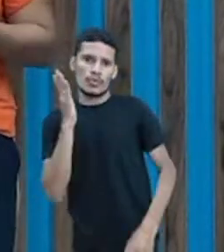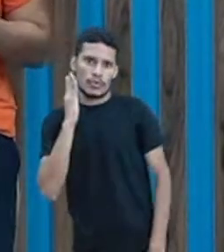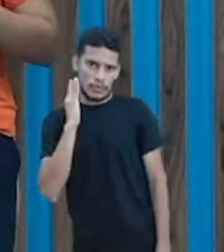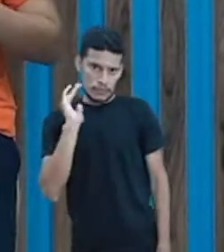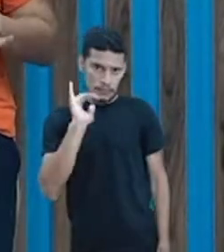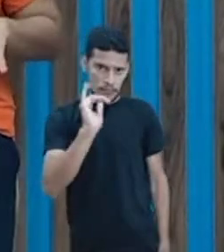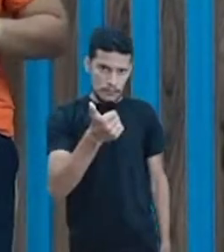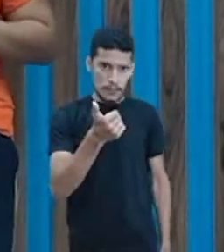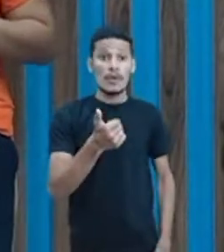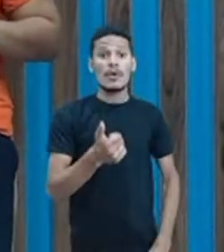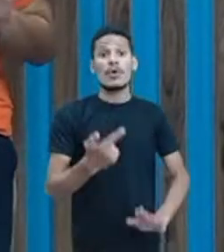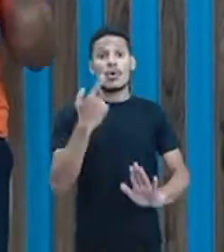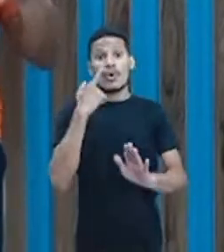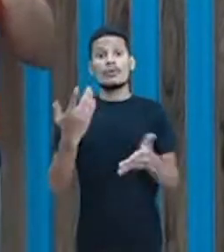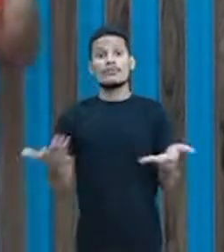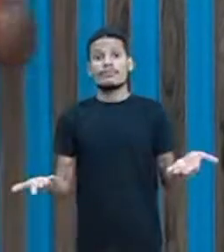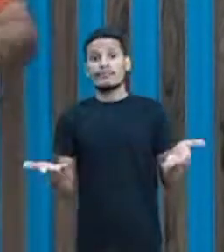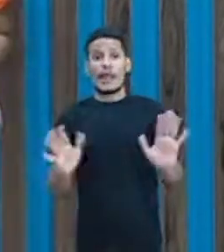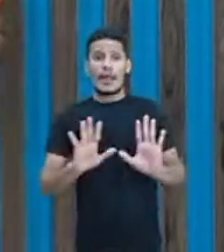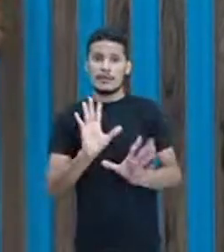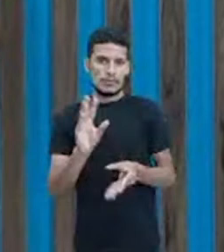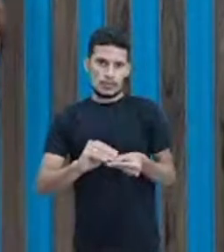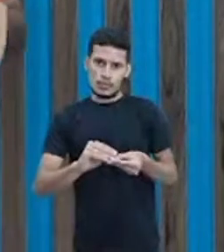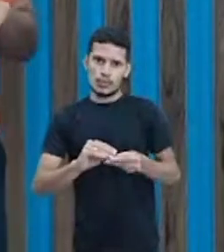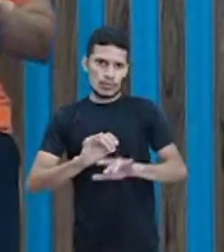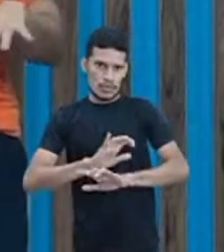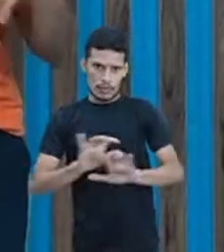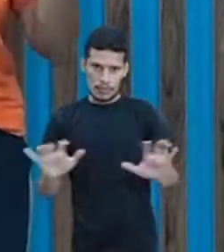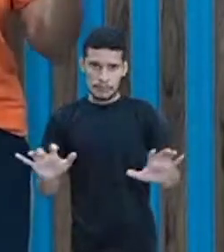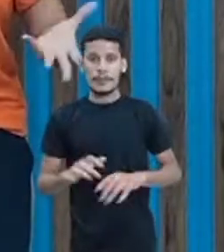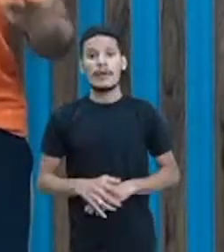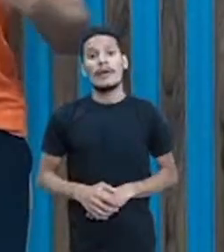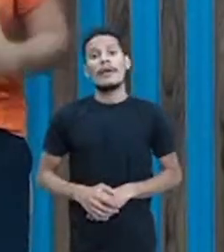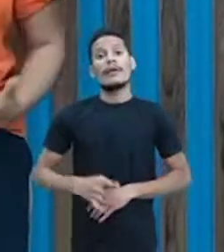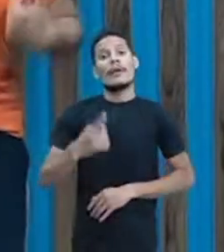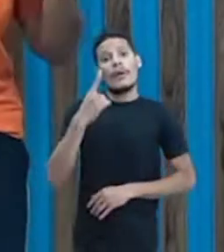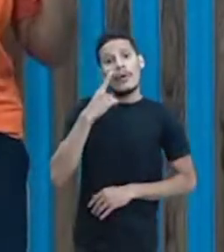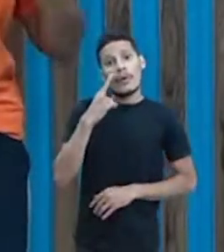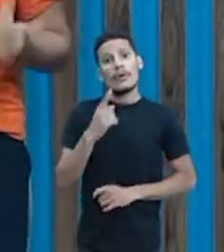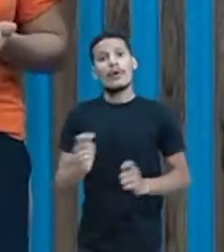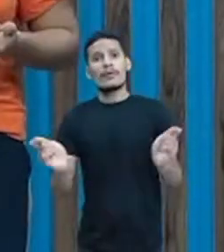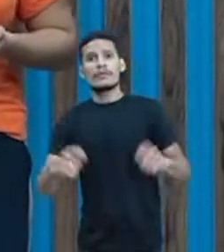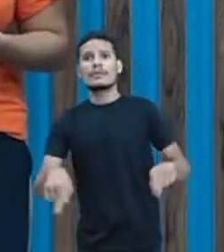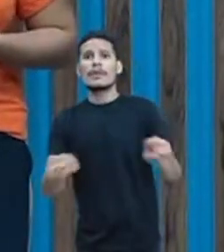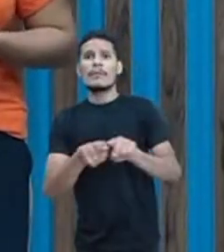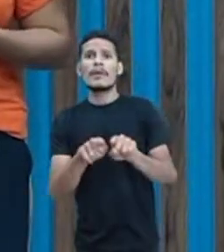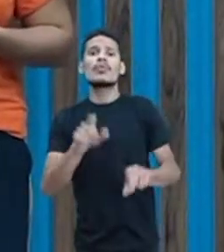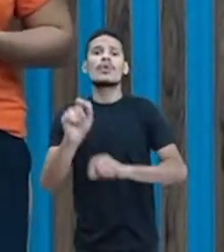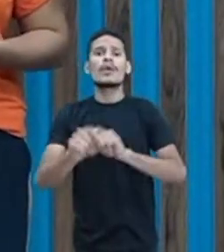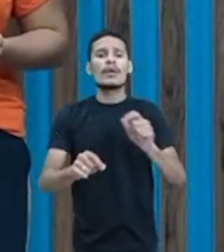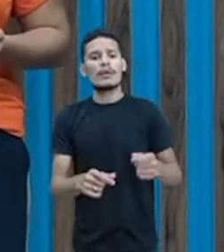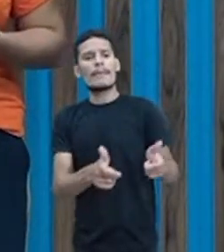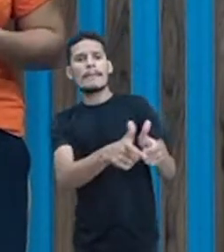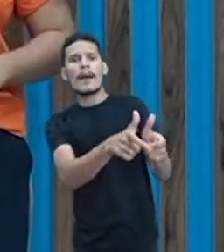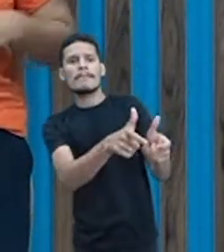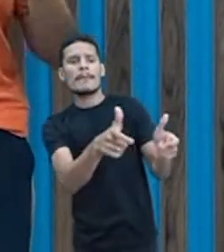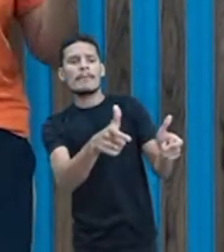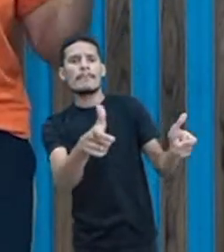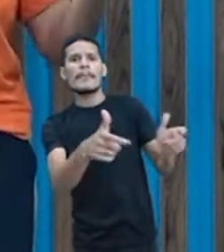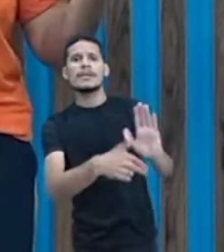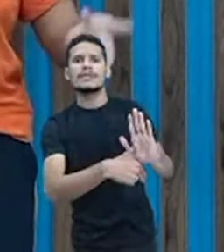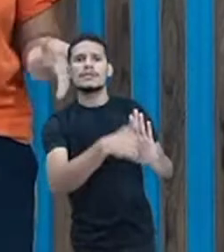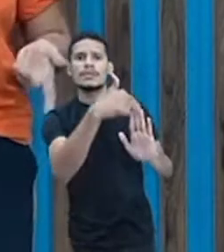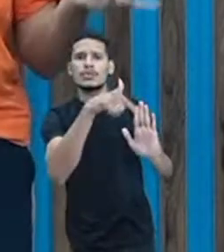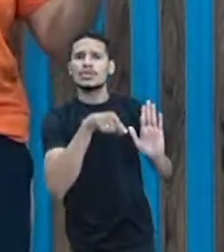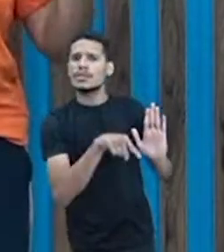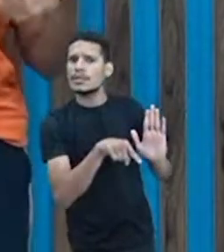certo? Bom, é por aí. E aí, um aumento no número de intervenções cirúrgicas.